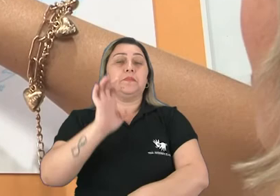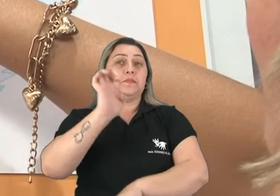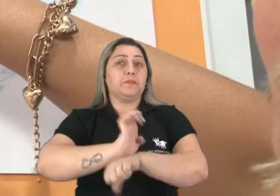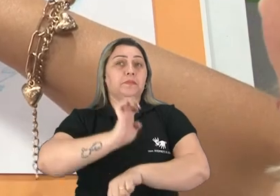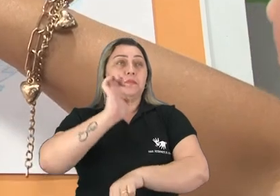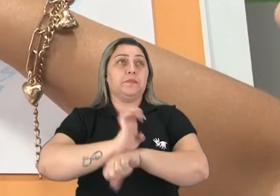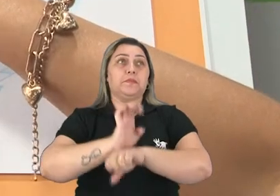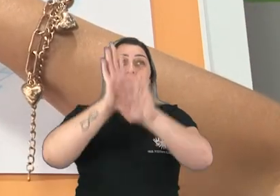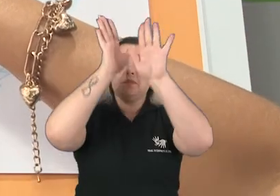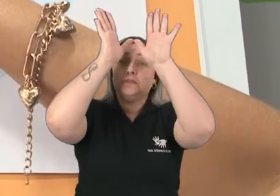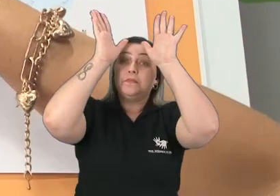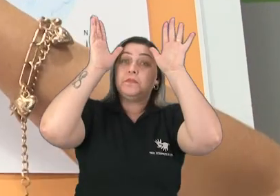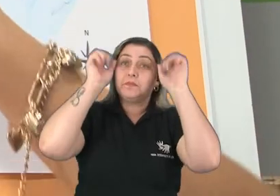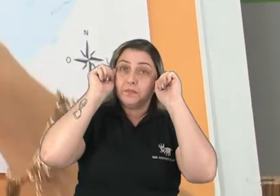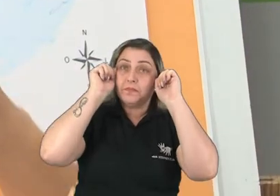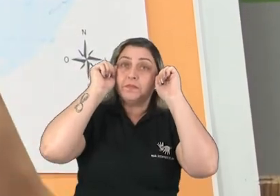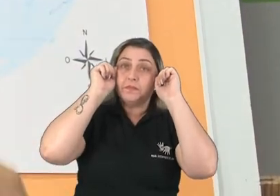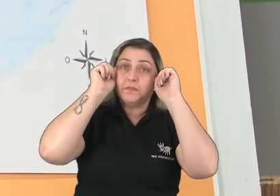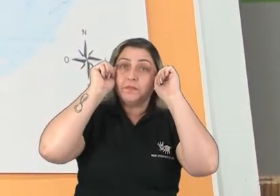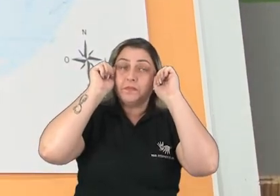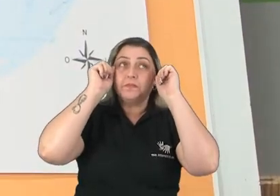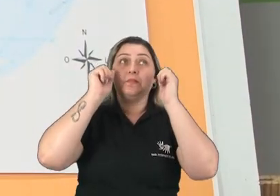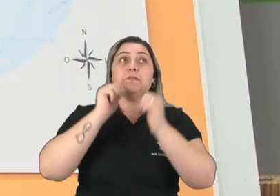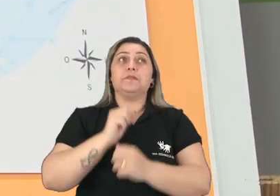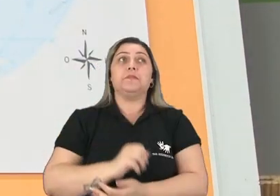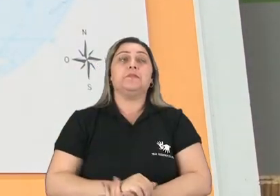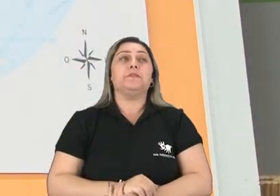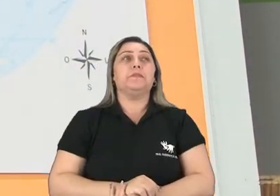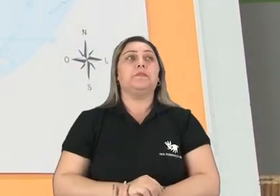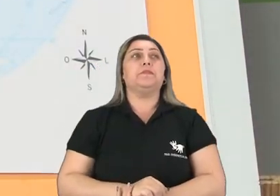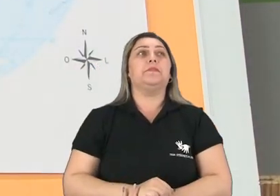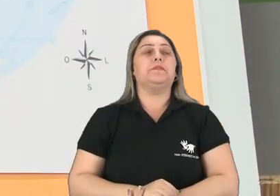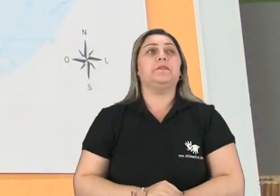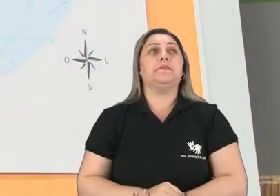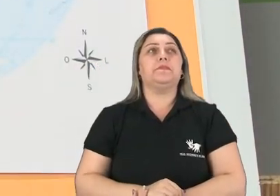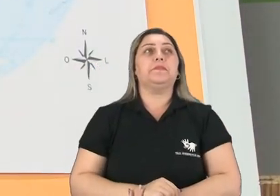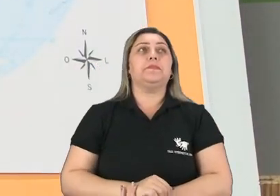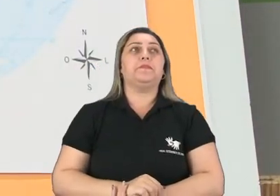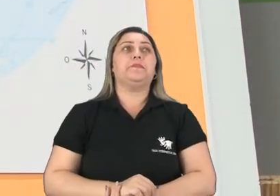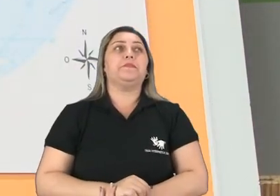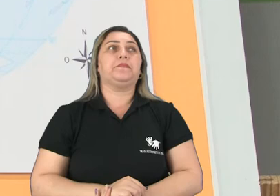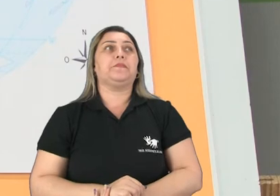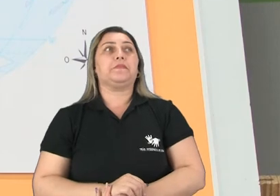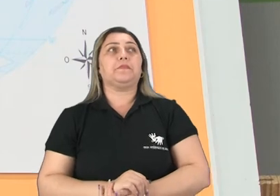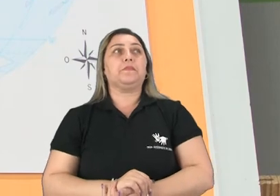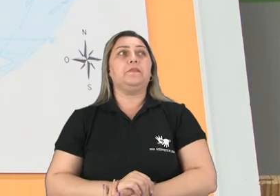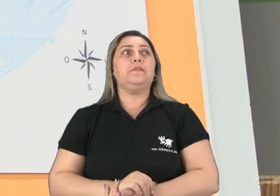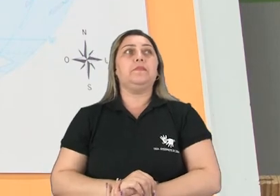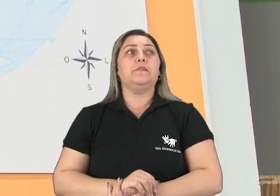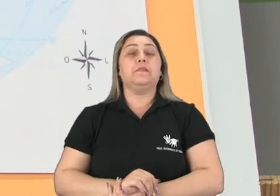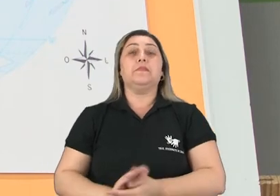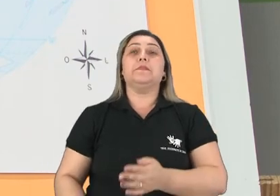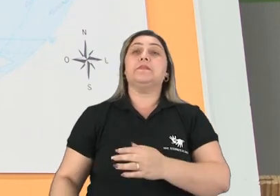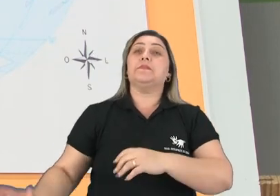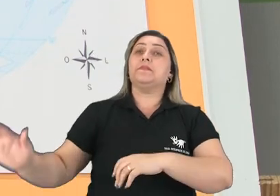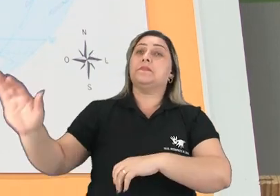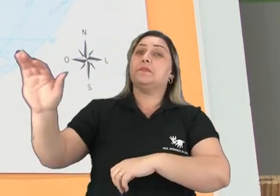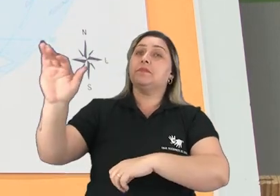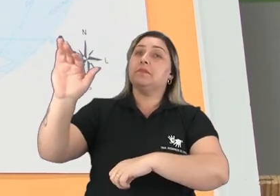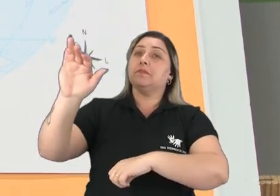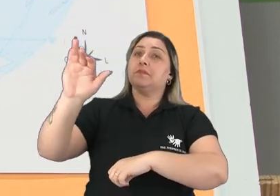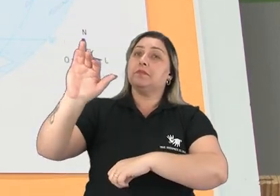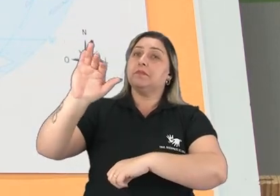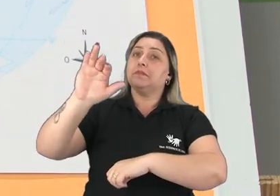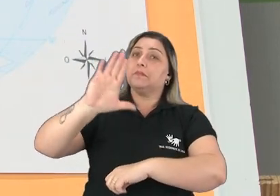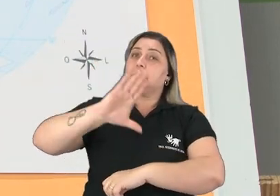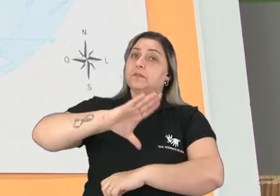do Acre. No estado do Acre, na cidade de Rio Branco.